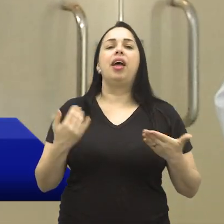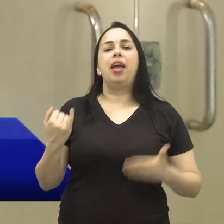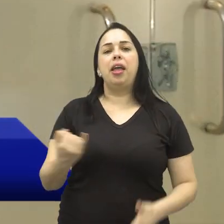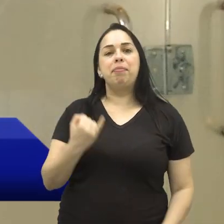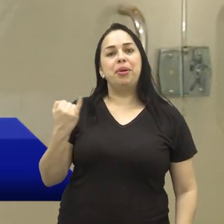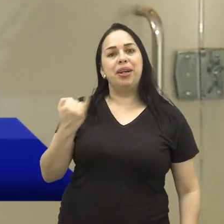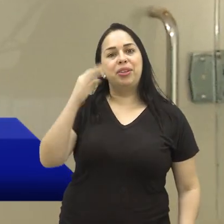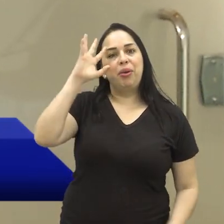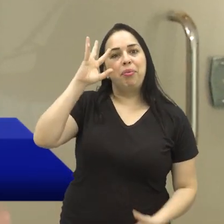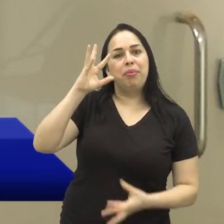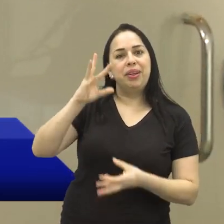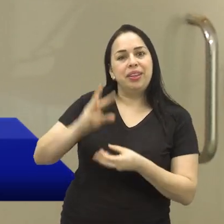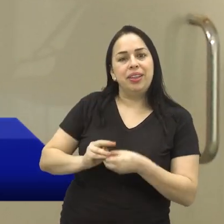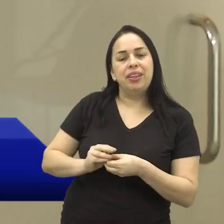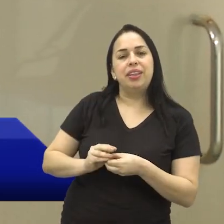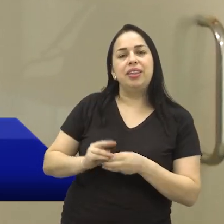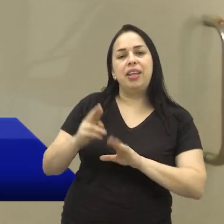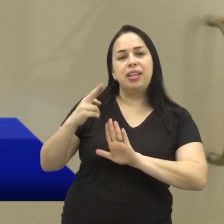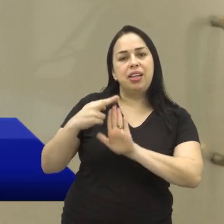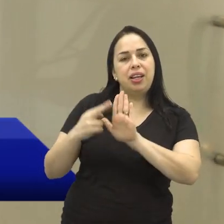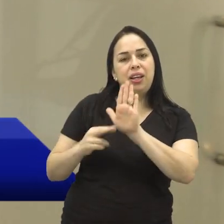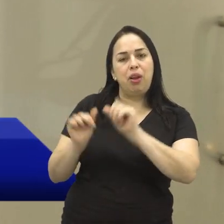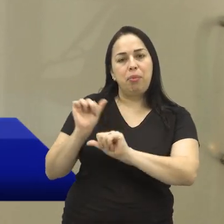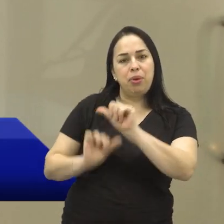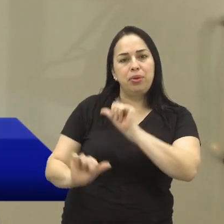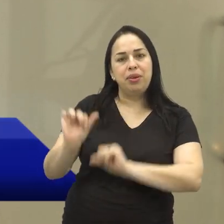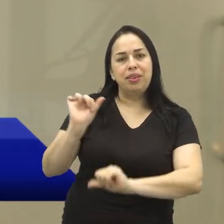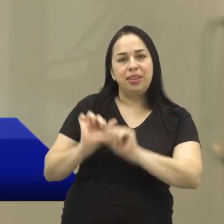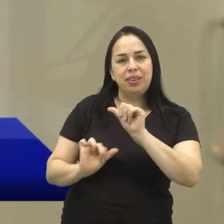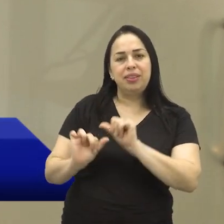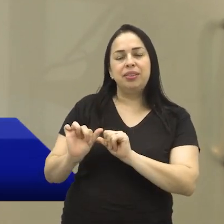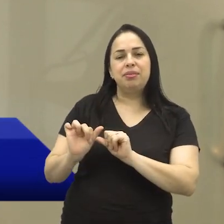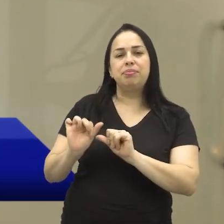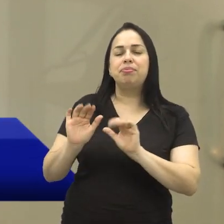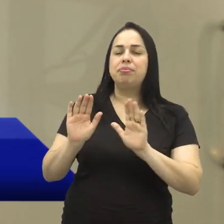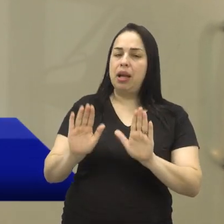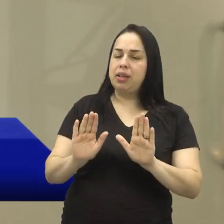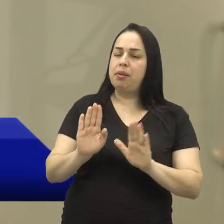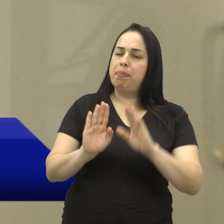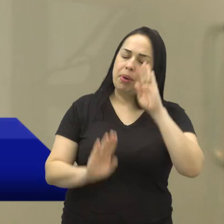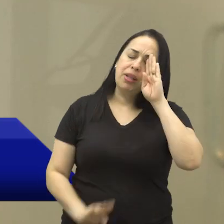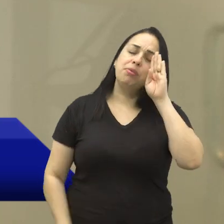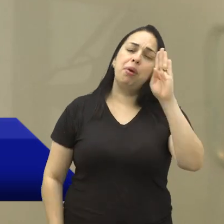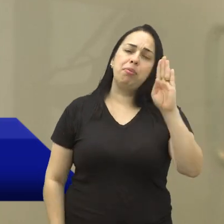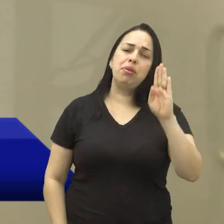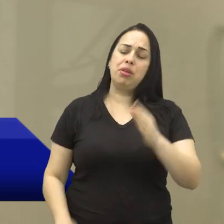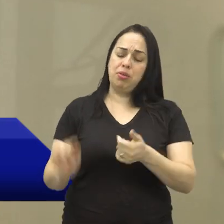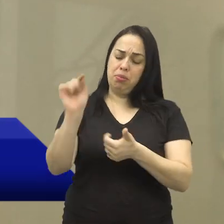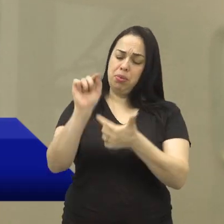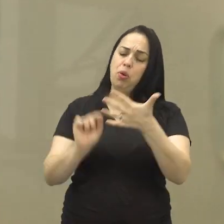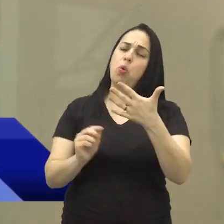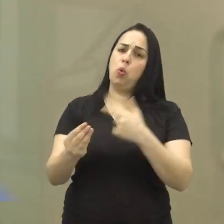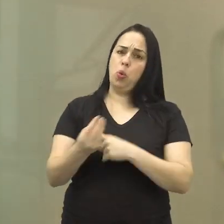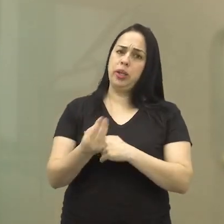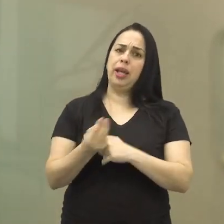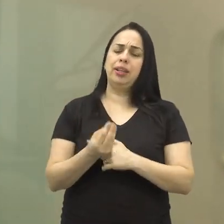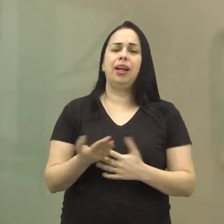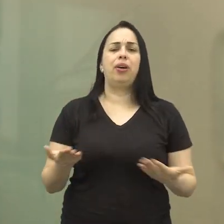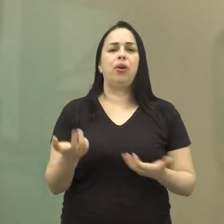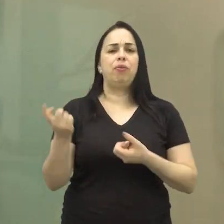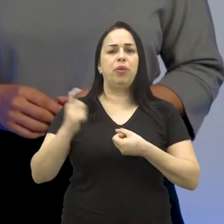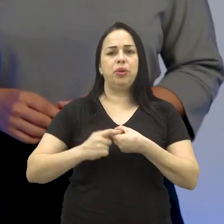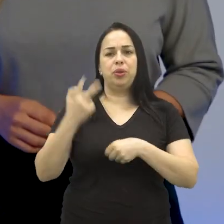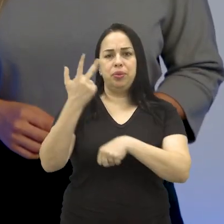gente ter em mente essas mudanças que o doutor falou, né, que o doutor Thiago falou, mas principalmente esses cuidados, né? Volto com